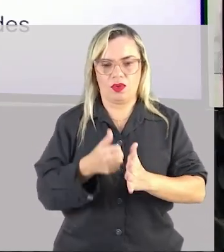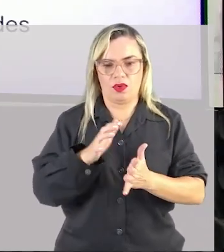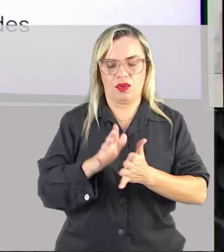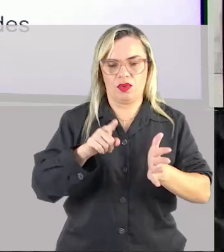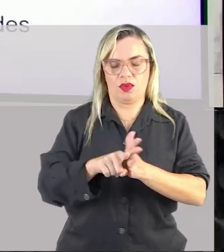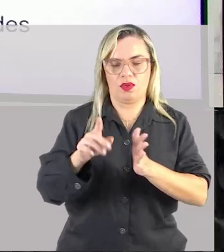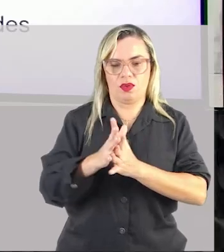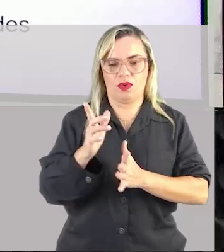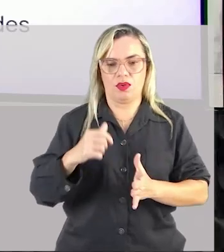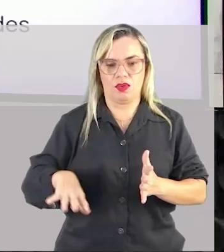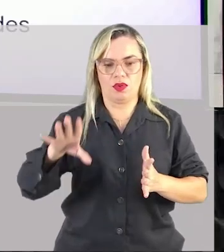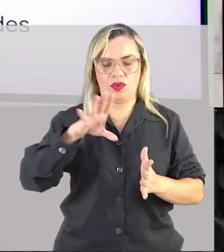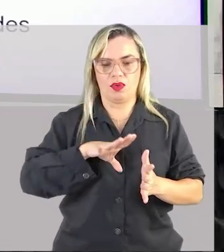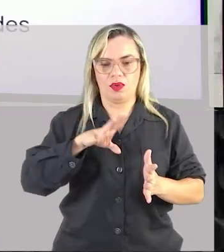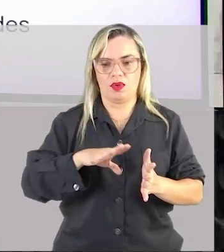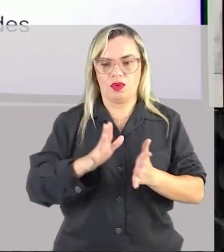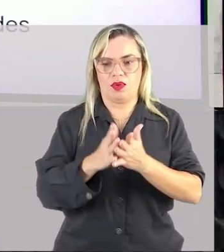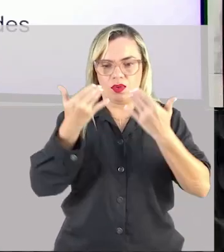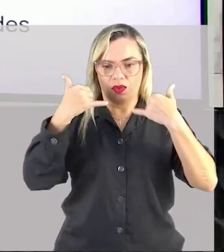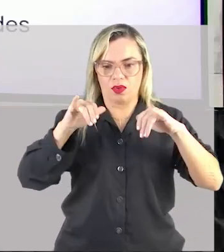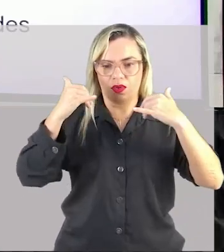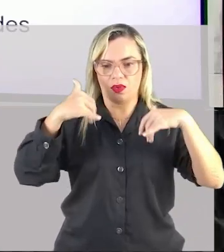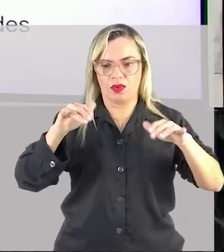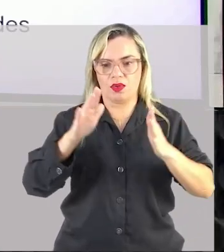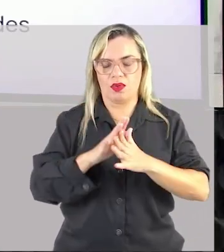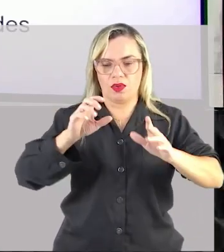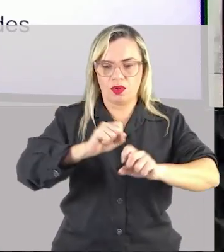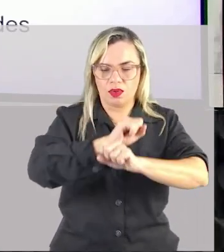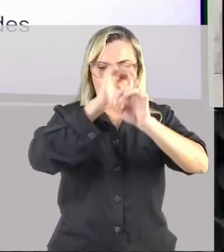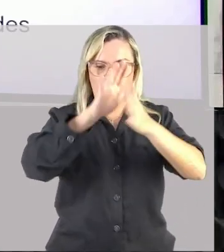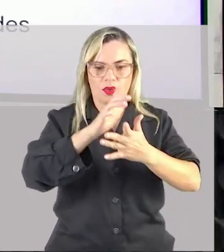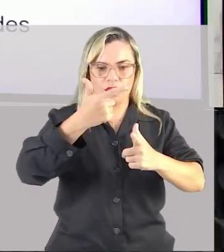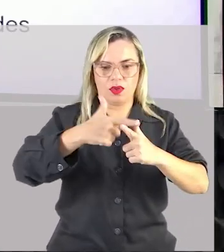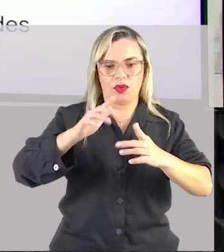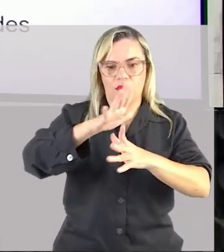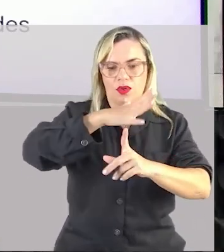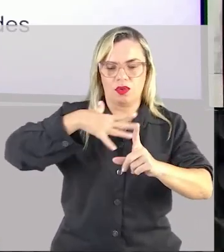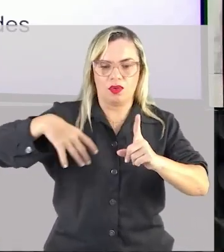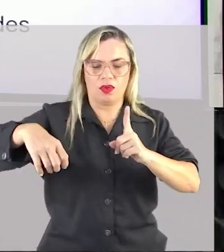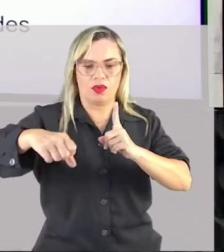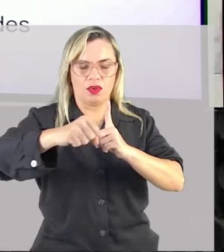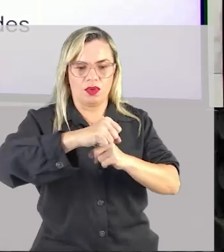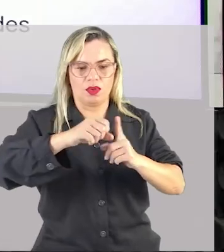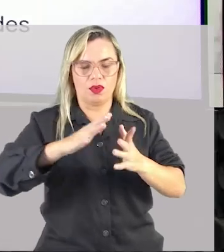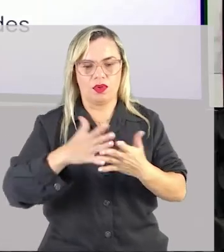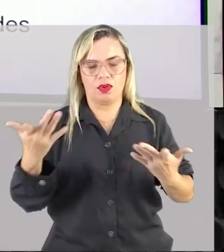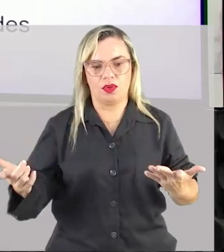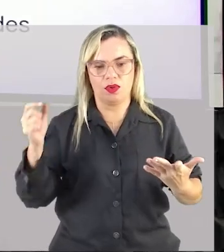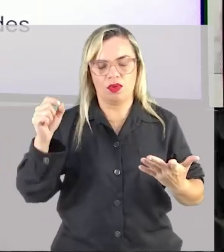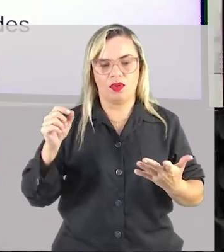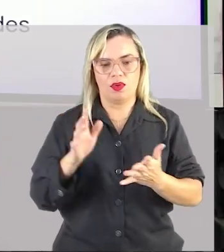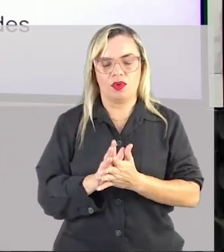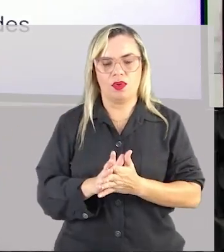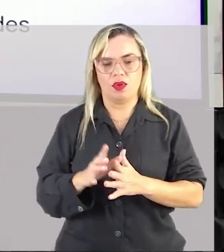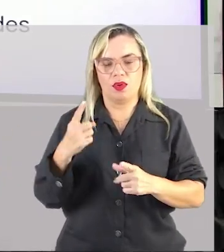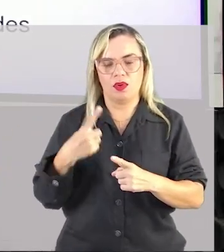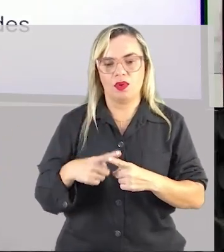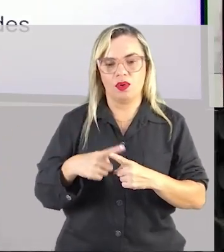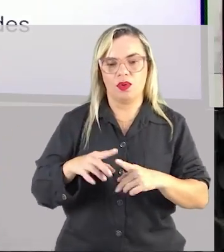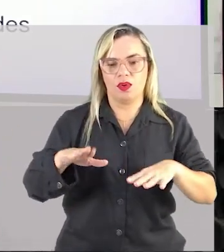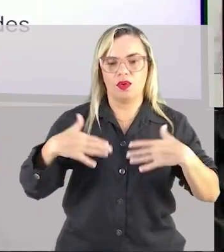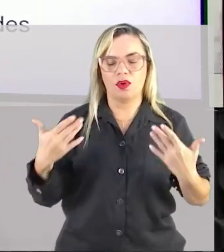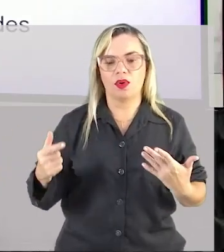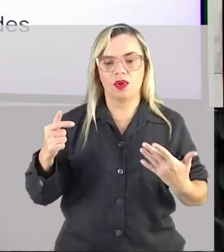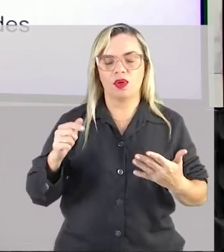estão em português. Essa campanha publicitária evidencia um problema social a fim de quê? Ou seja, campanha,